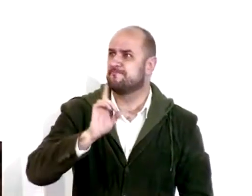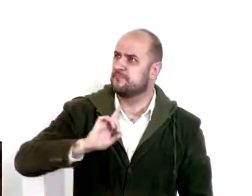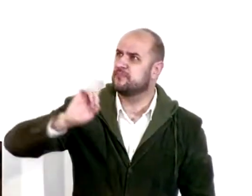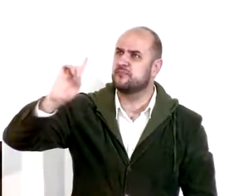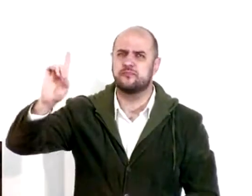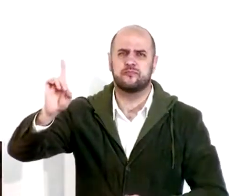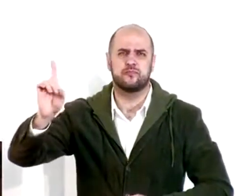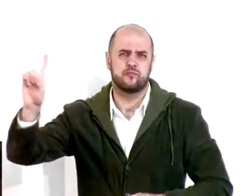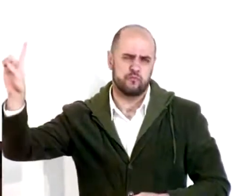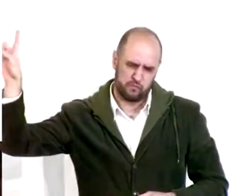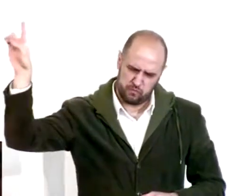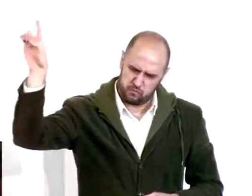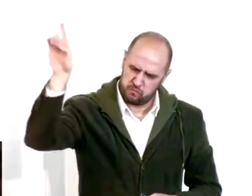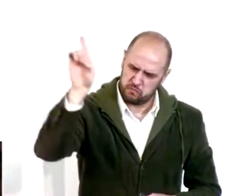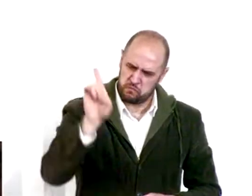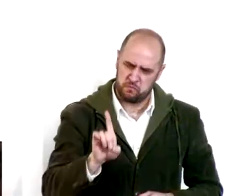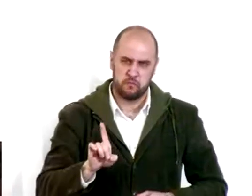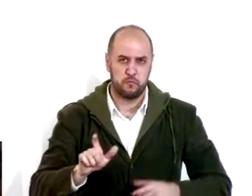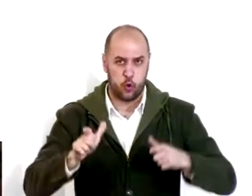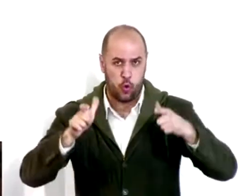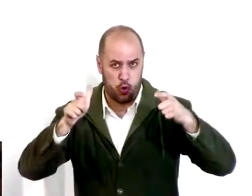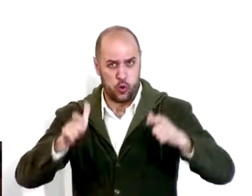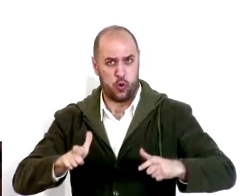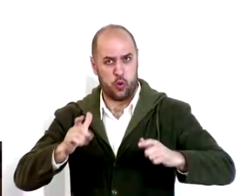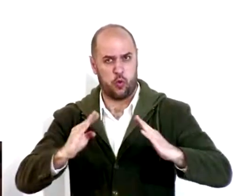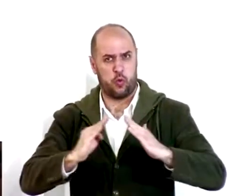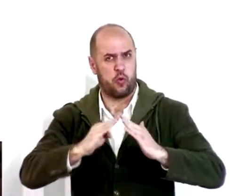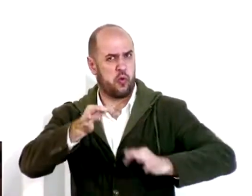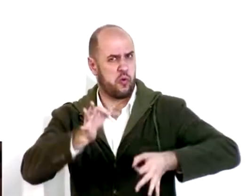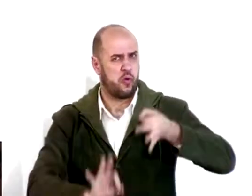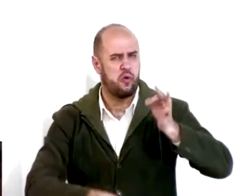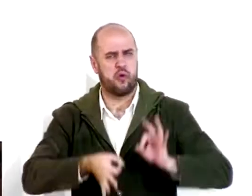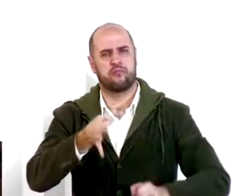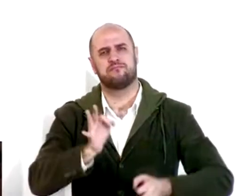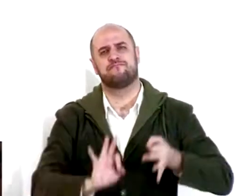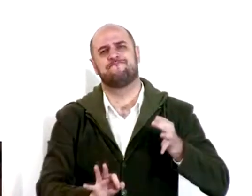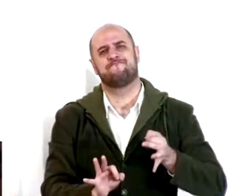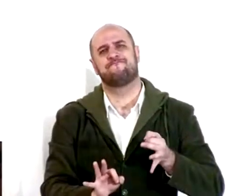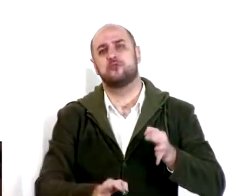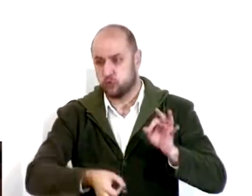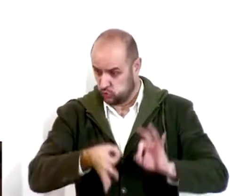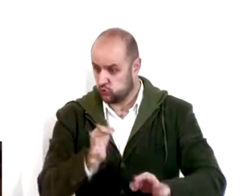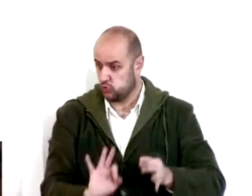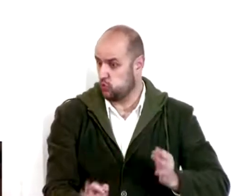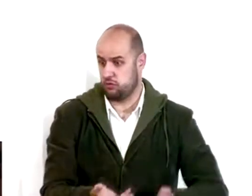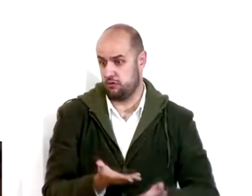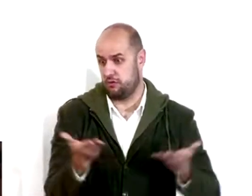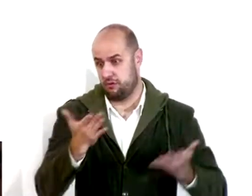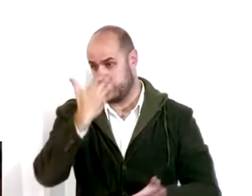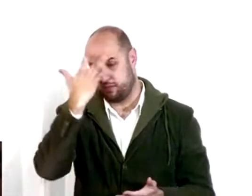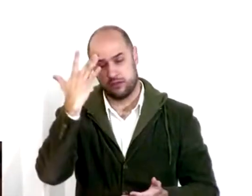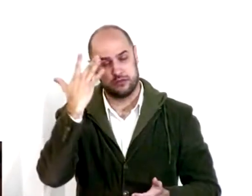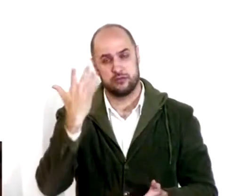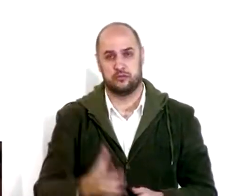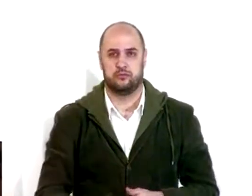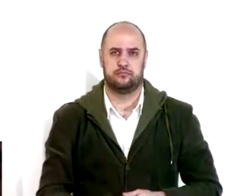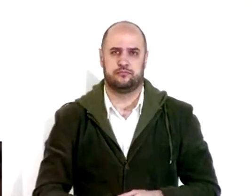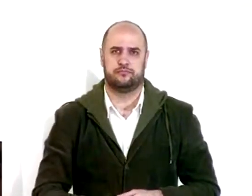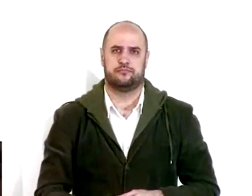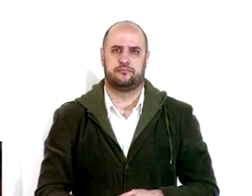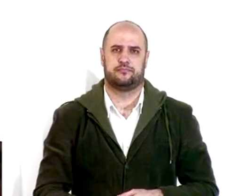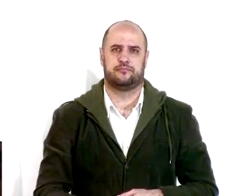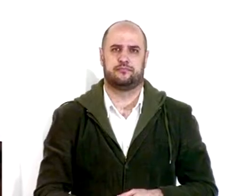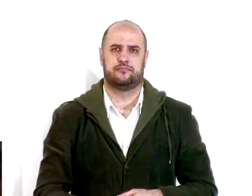o tribunal e estabelece este julgamento supremo. Este princípio é